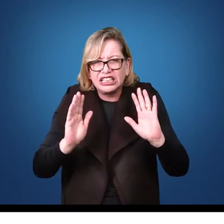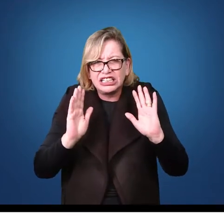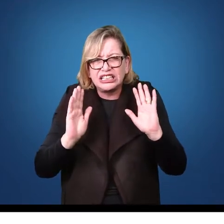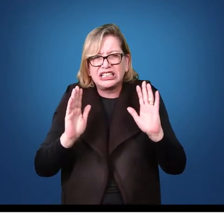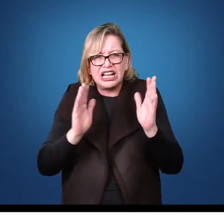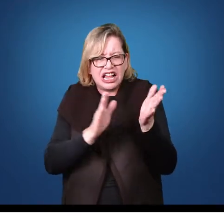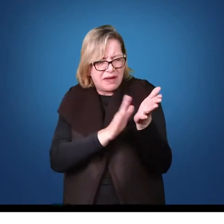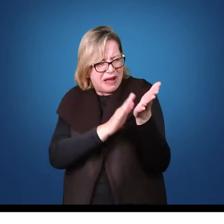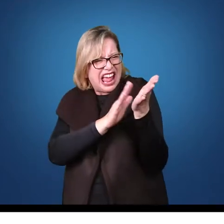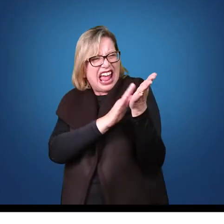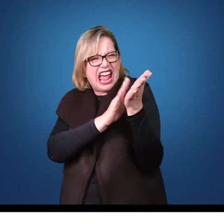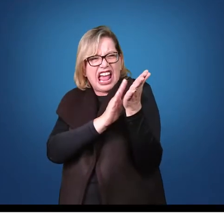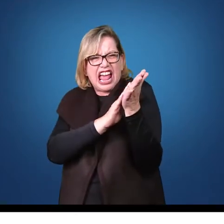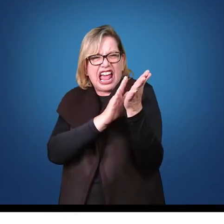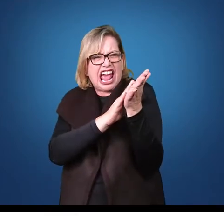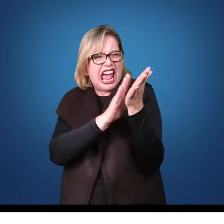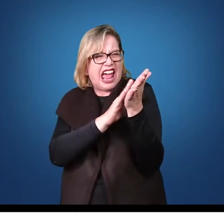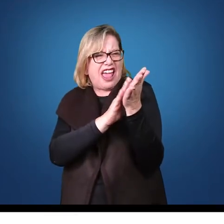Palmas! Palmas!